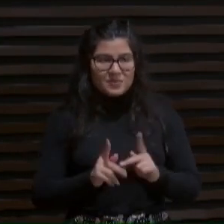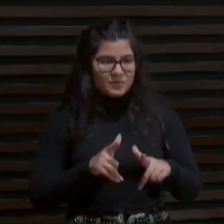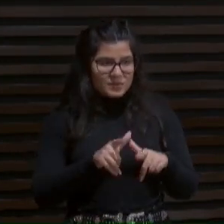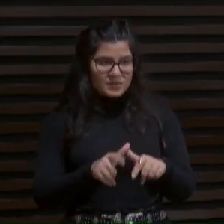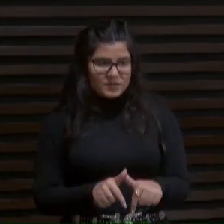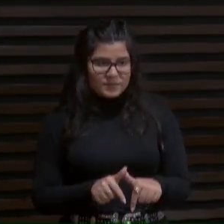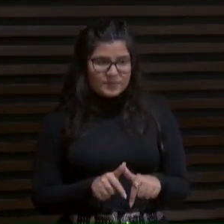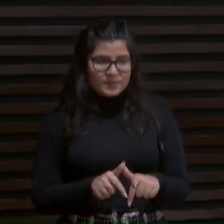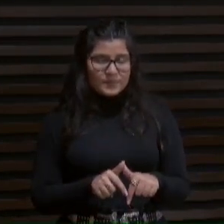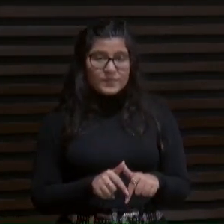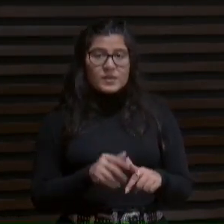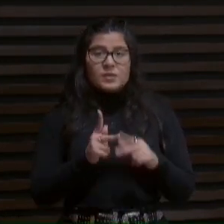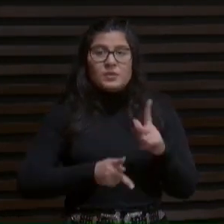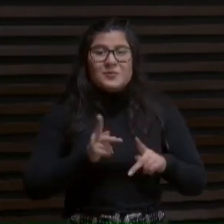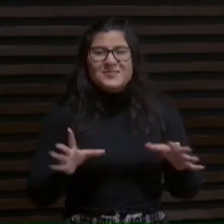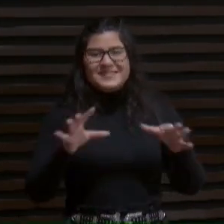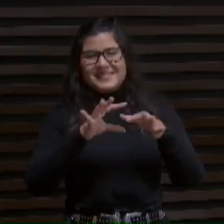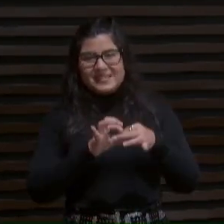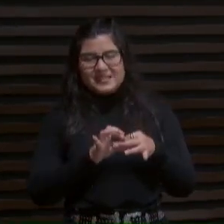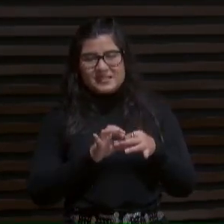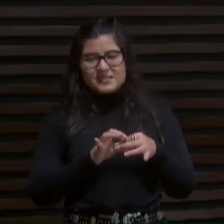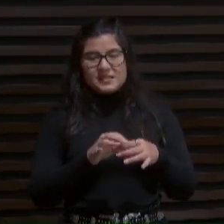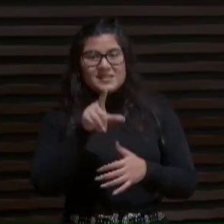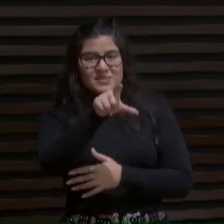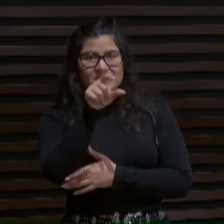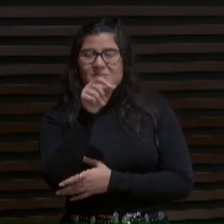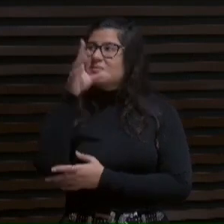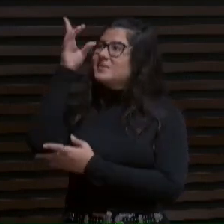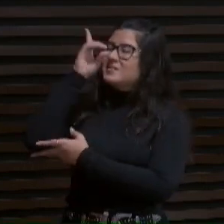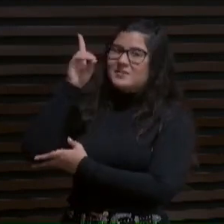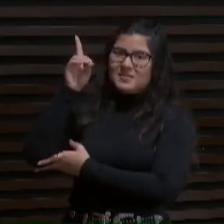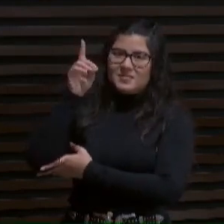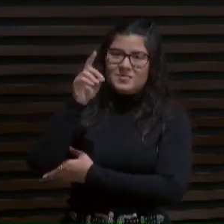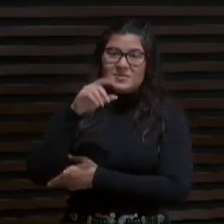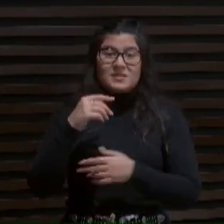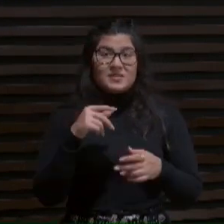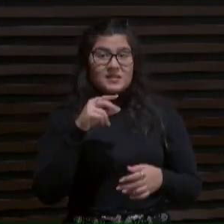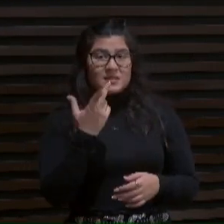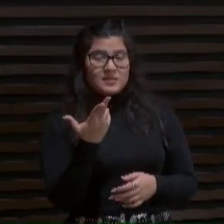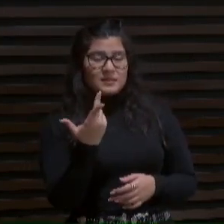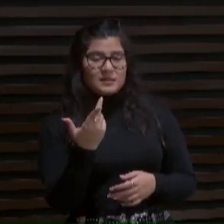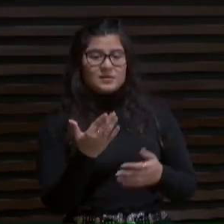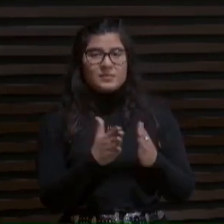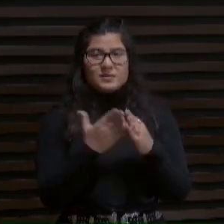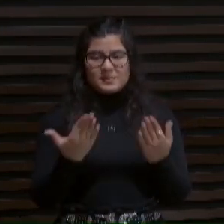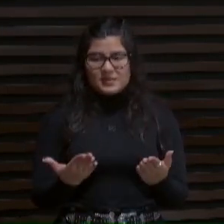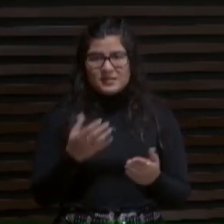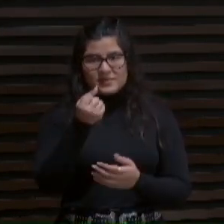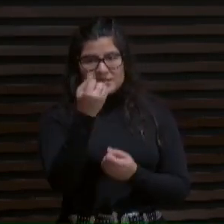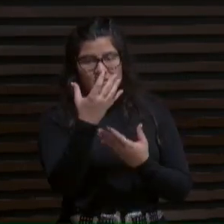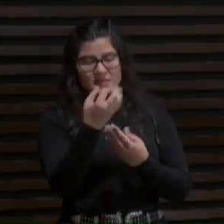o povo da aliança, o povo da promessa, o povo escolhido por Deus, conforme a palavra nos ensina no Antigo Testamento. E aqui nós